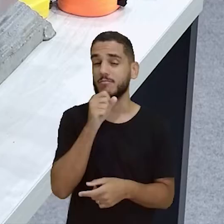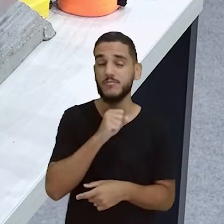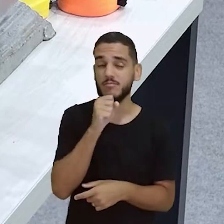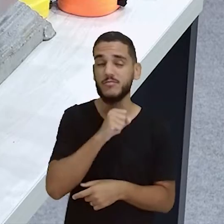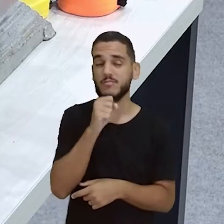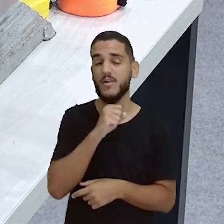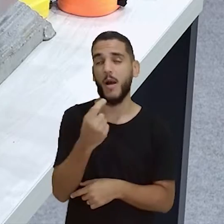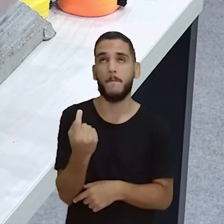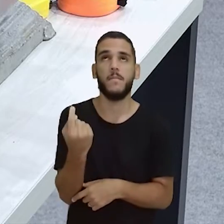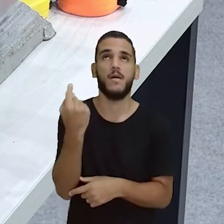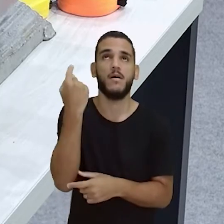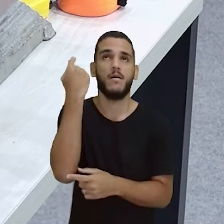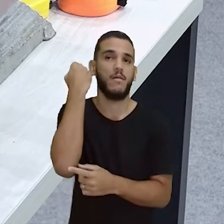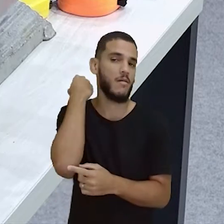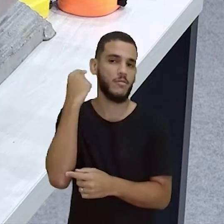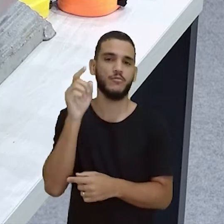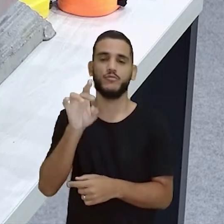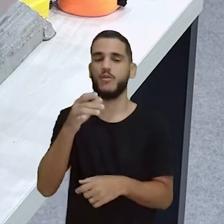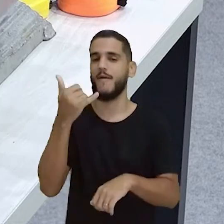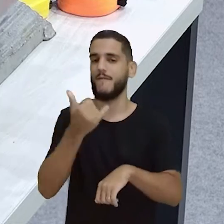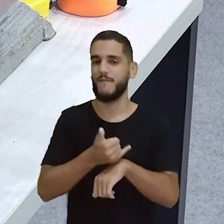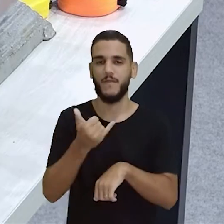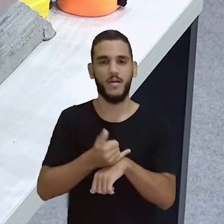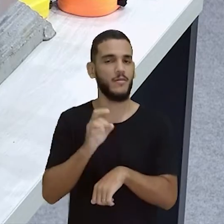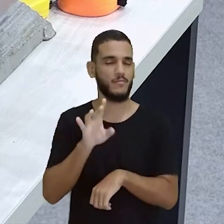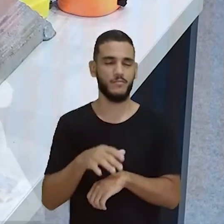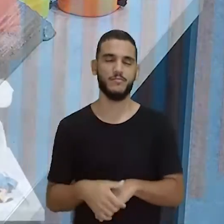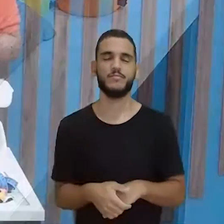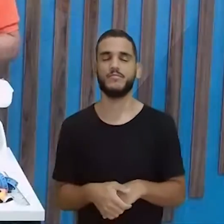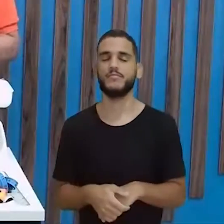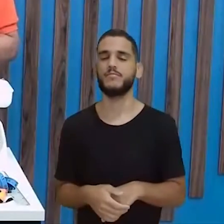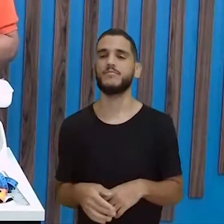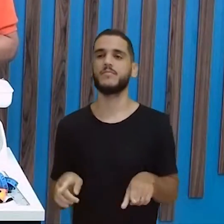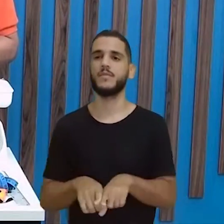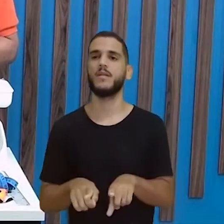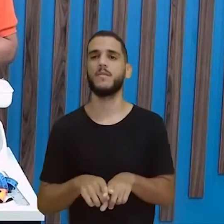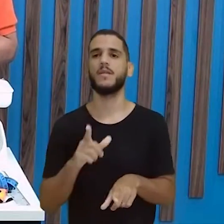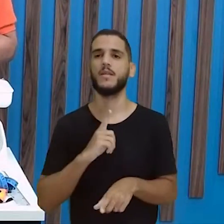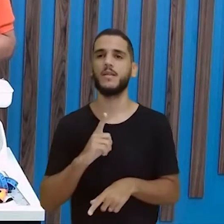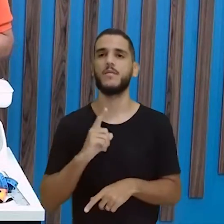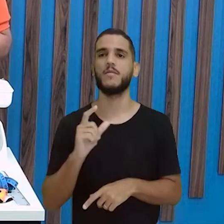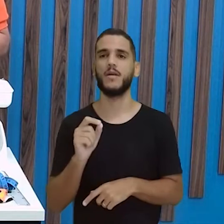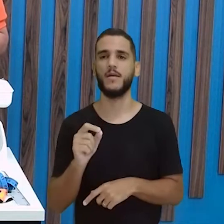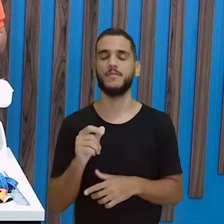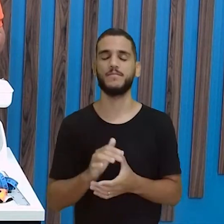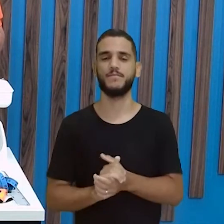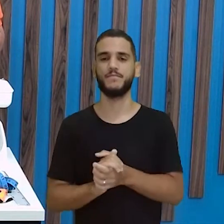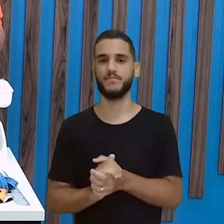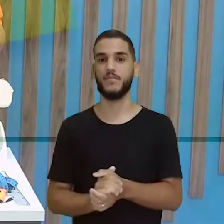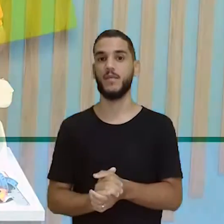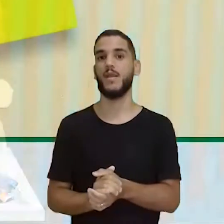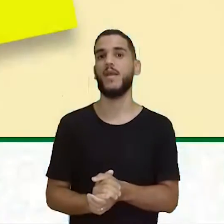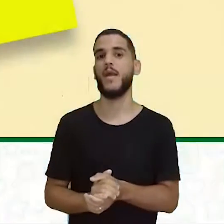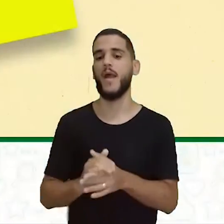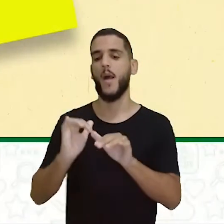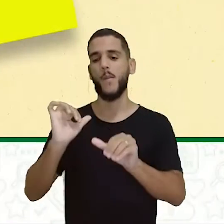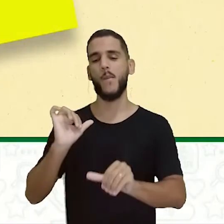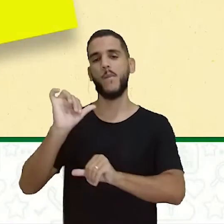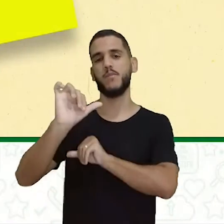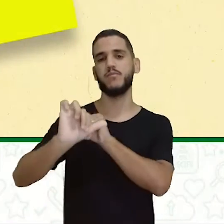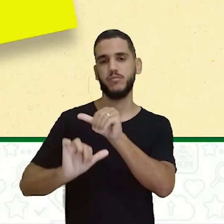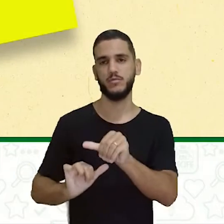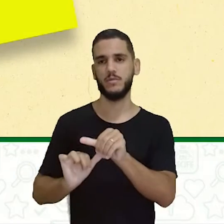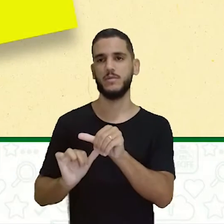porque ela é totalmente de ferro. E aí nós temos a conversão dessas